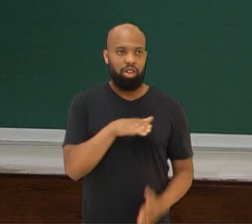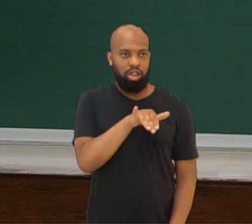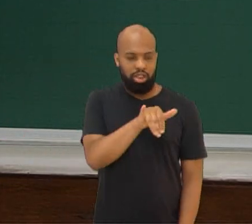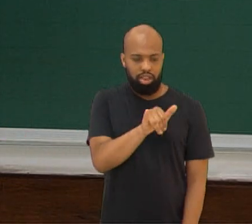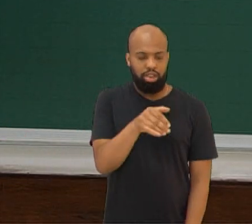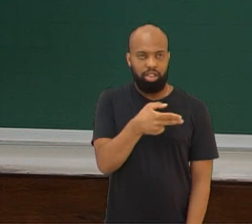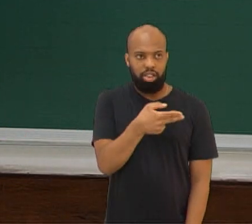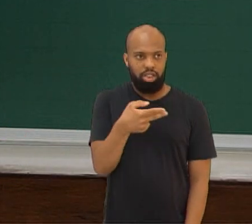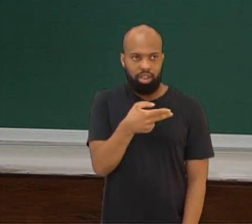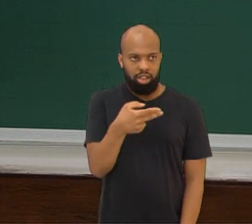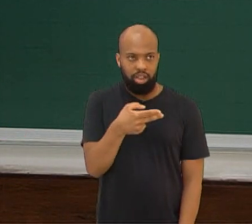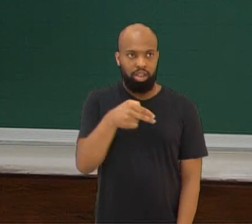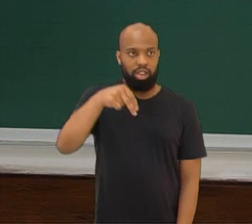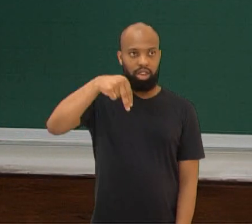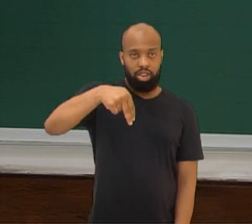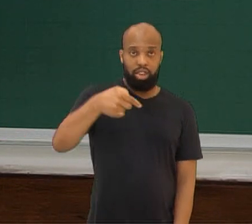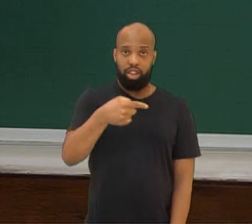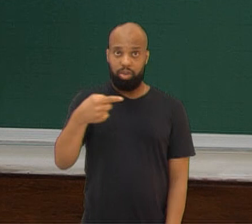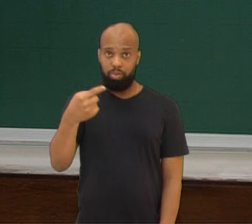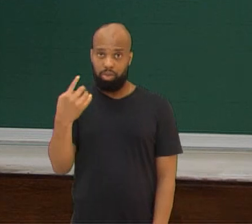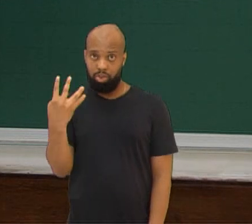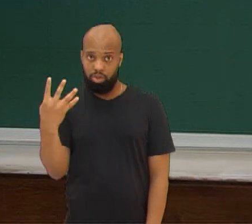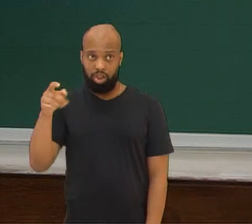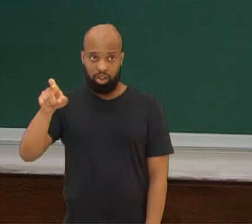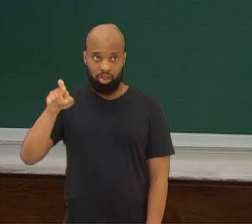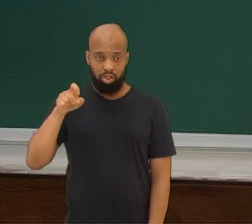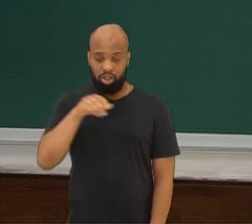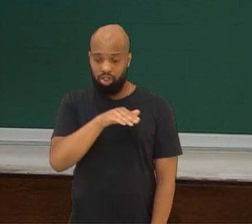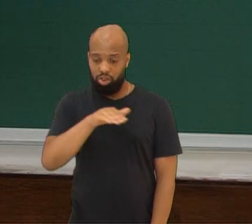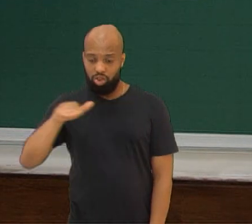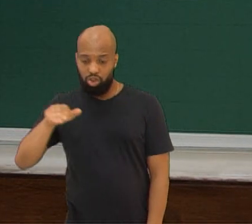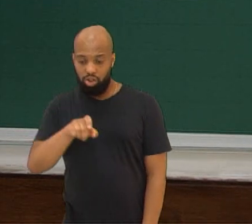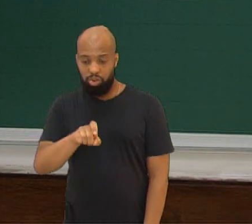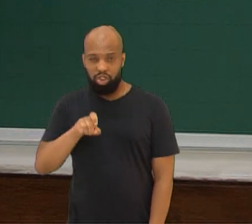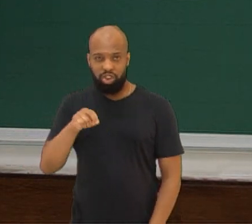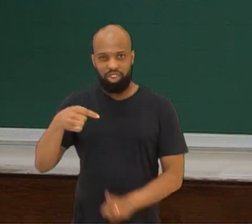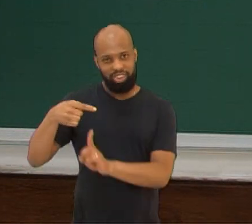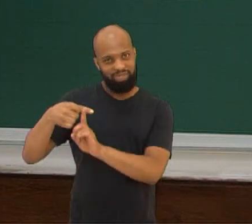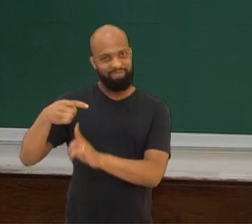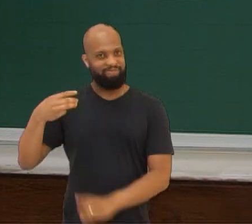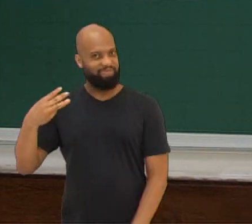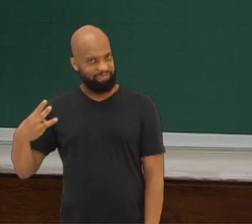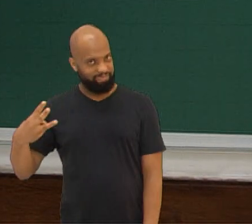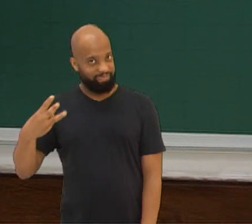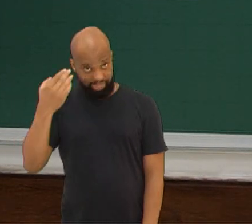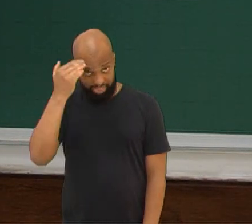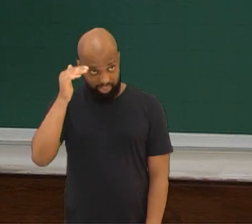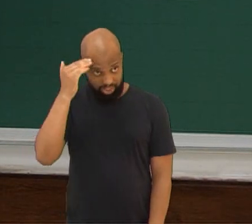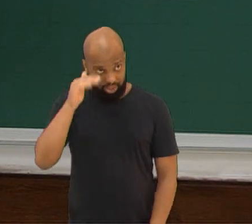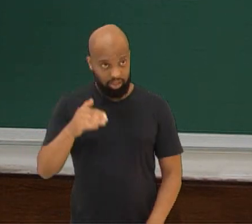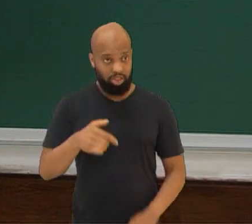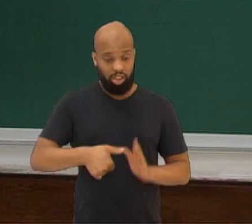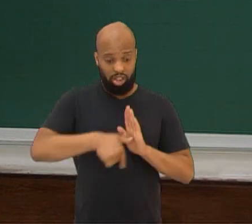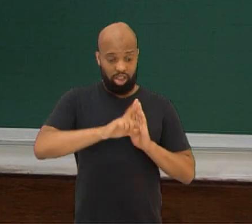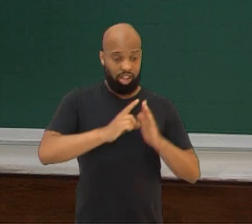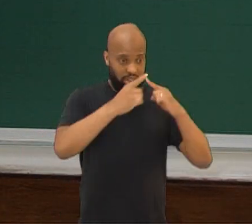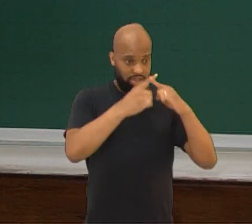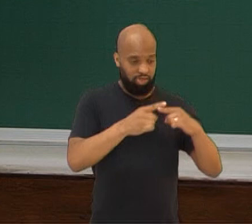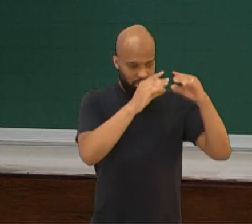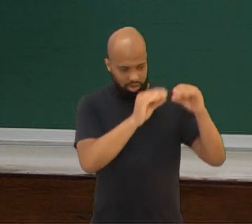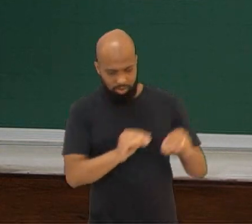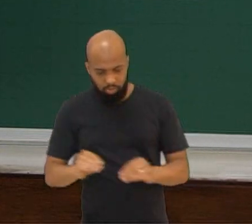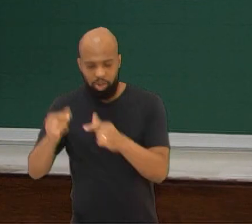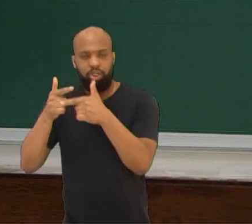Y igual a n menos 4x sobre x mais 3. Tranquilo? Aqui estava multiplicando,